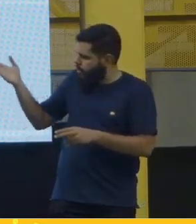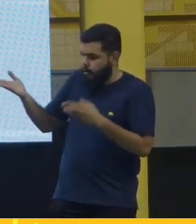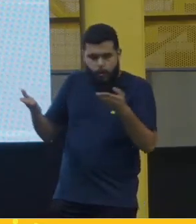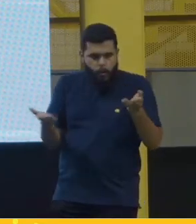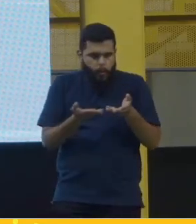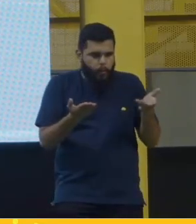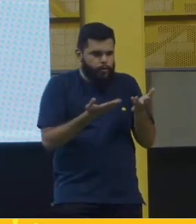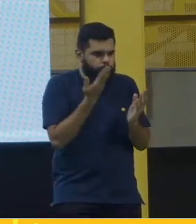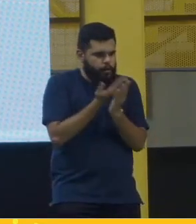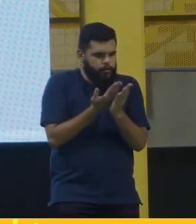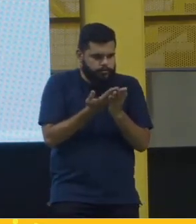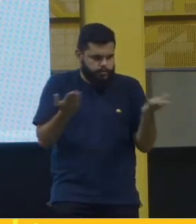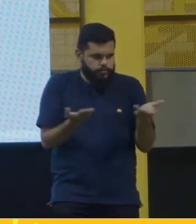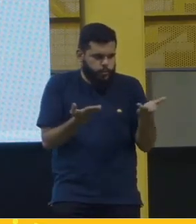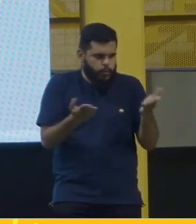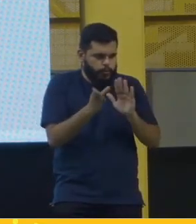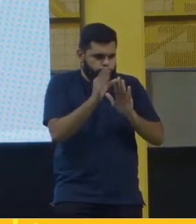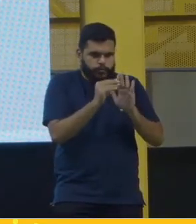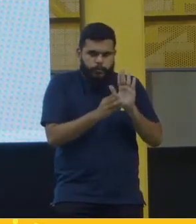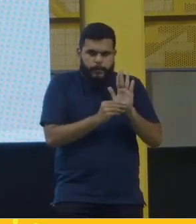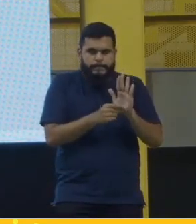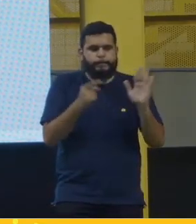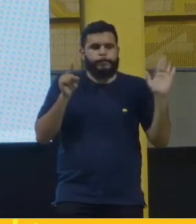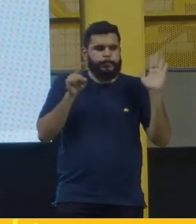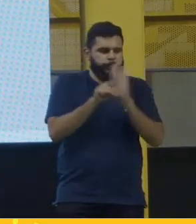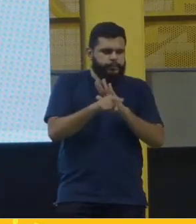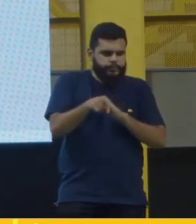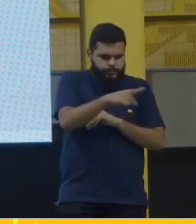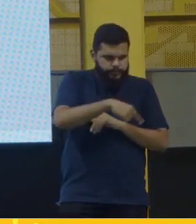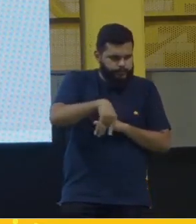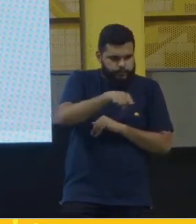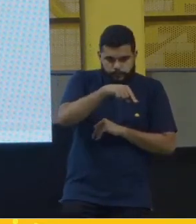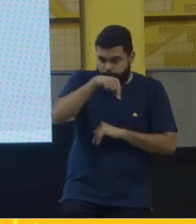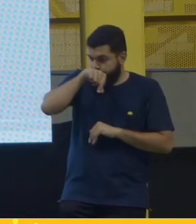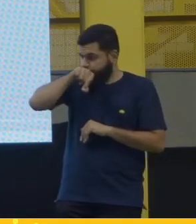de agora. Mas aí eu pergunto para vocês,